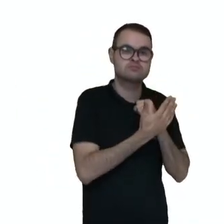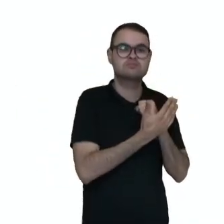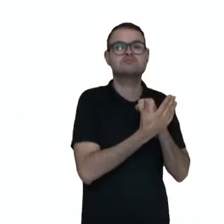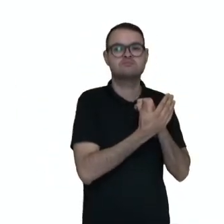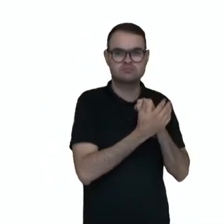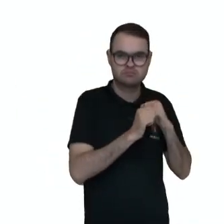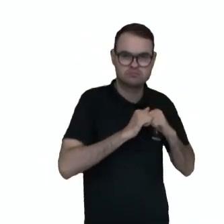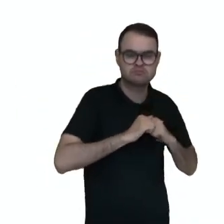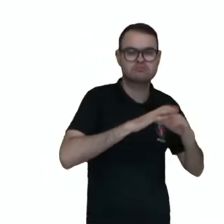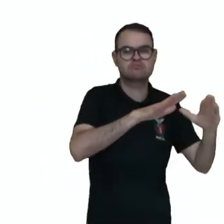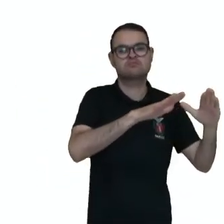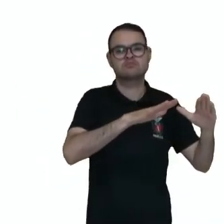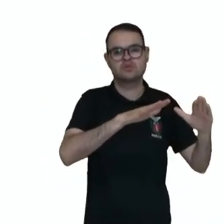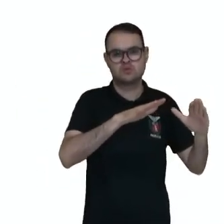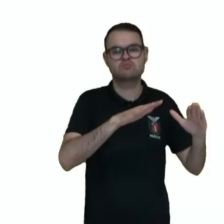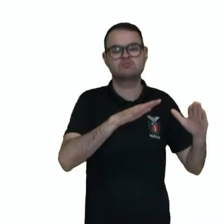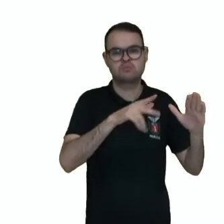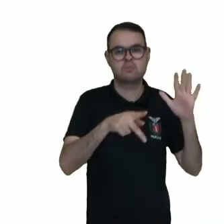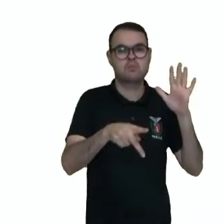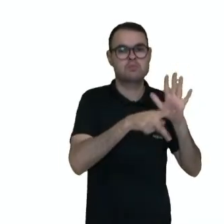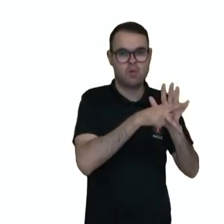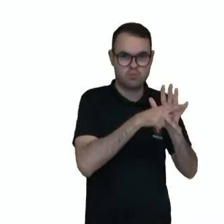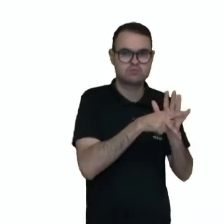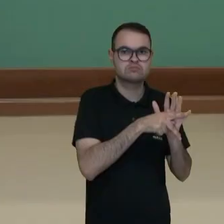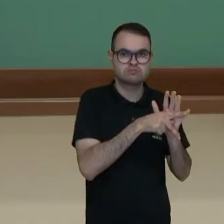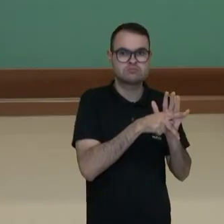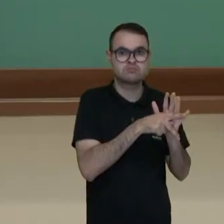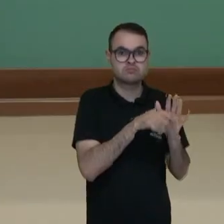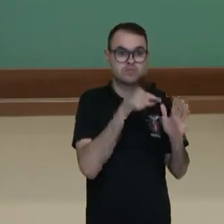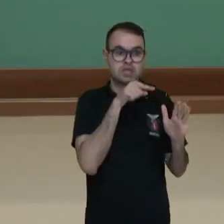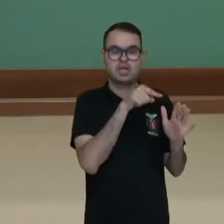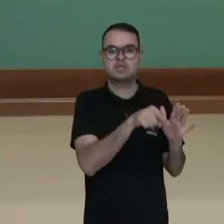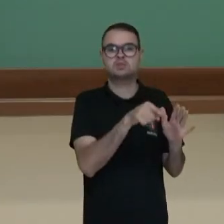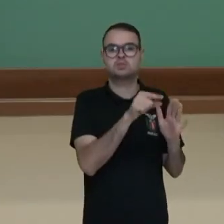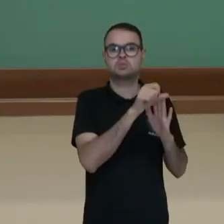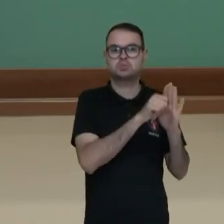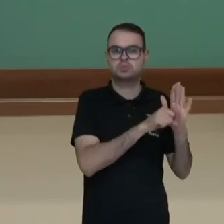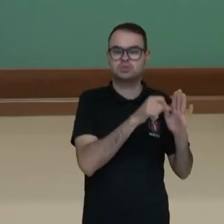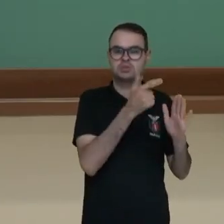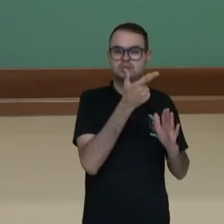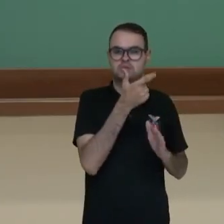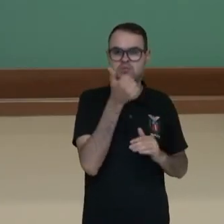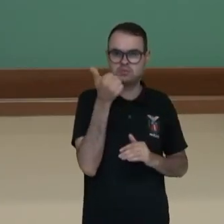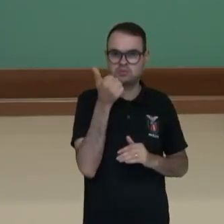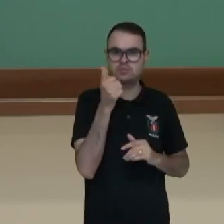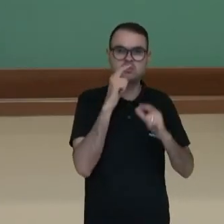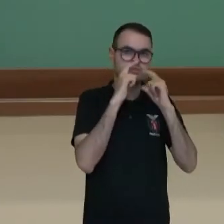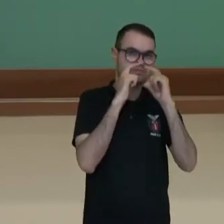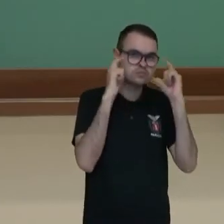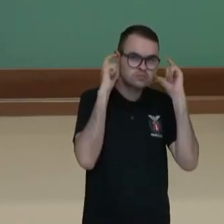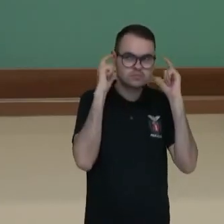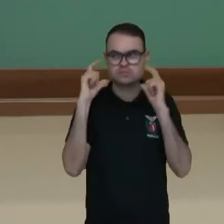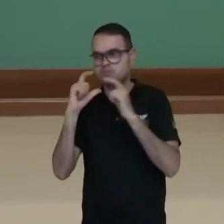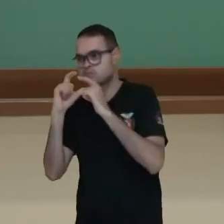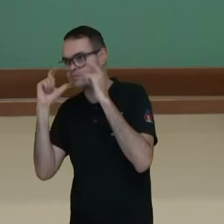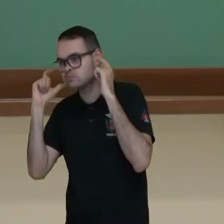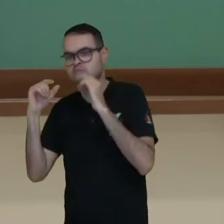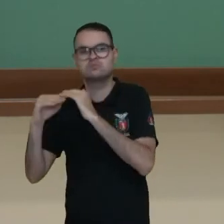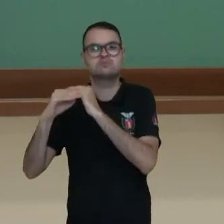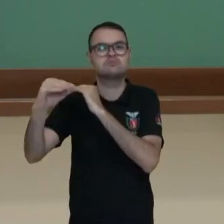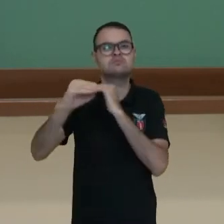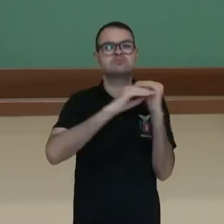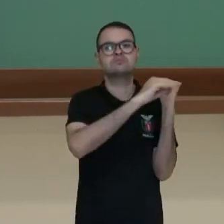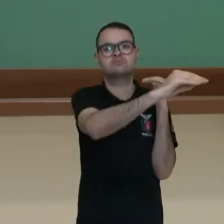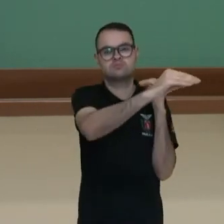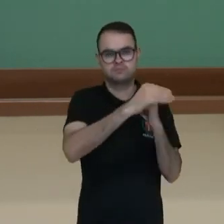século XXI. Vejam, que a utilização de máscara como proteção é uma manutenção, é uma